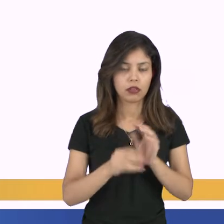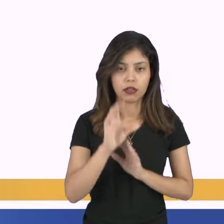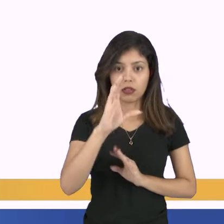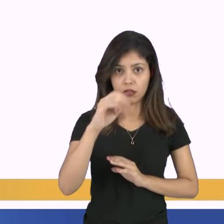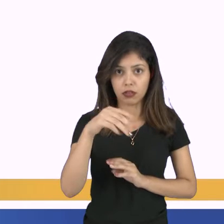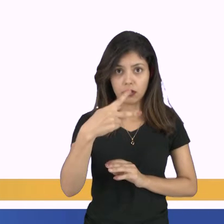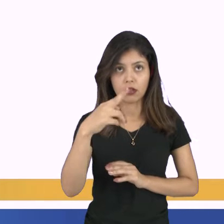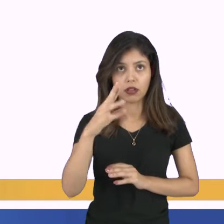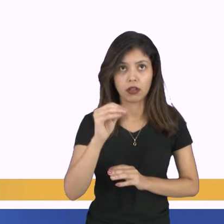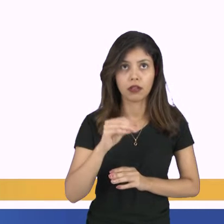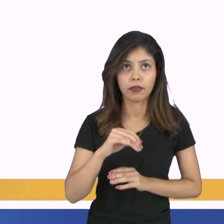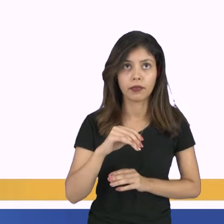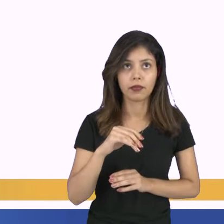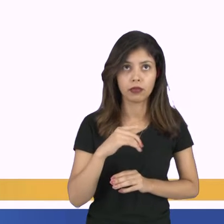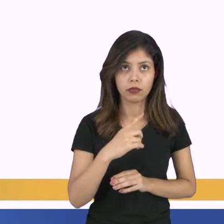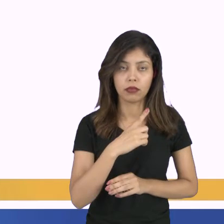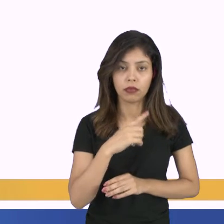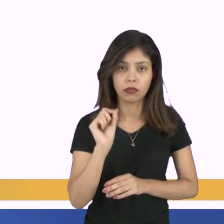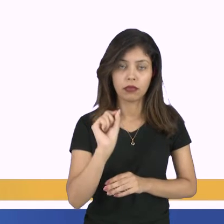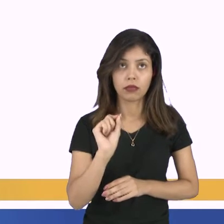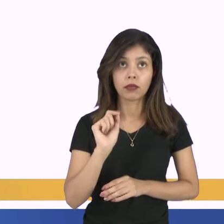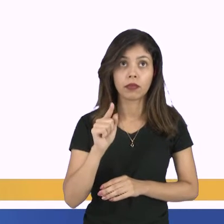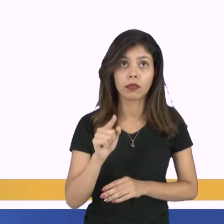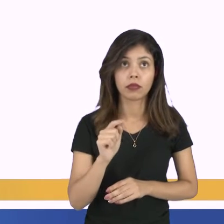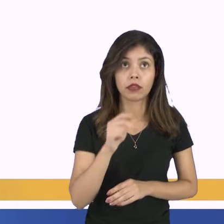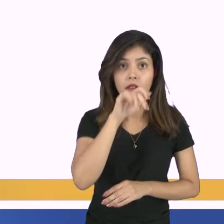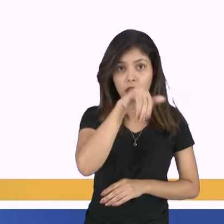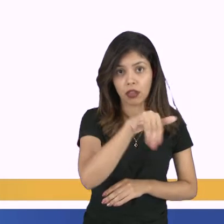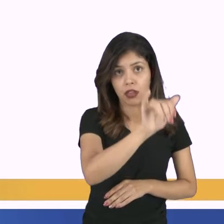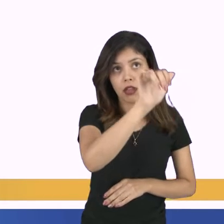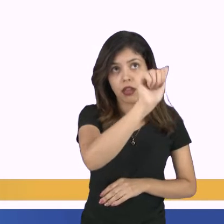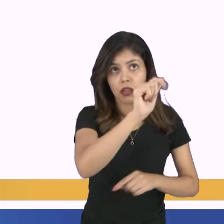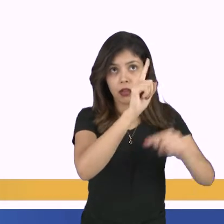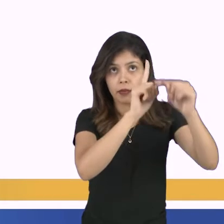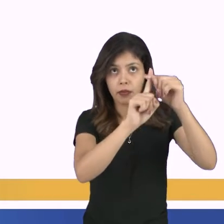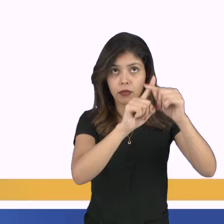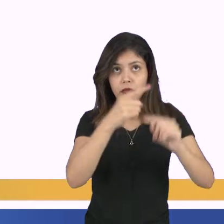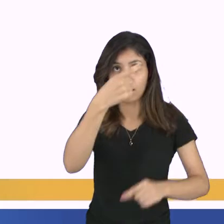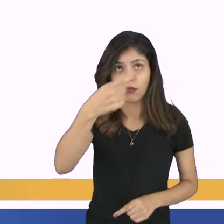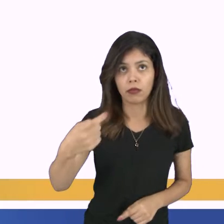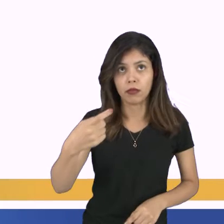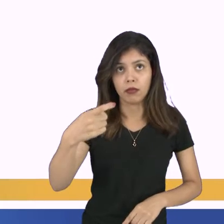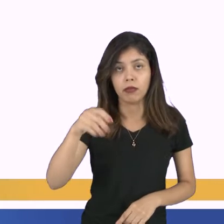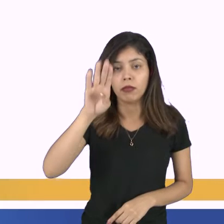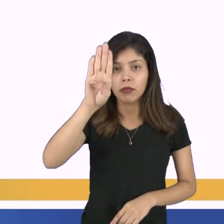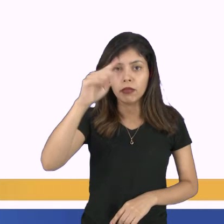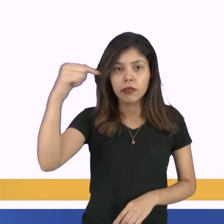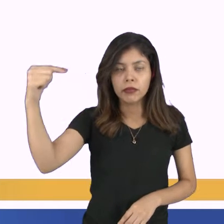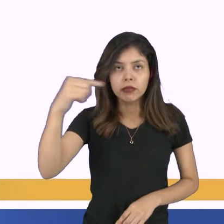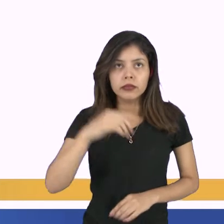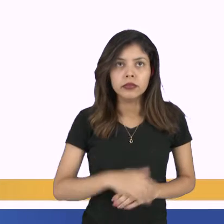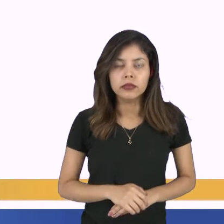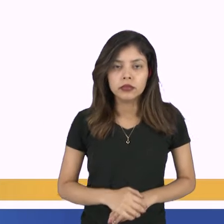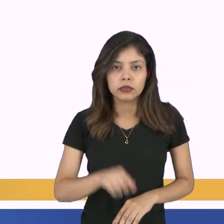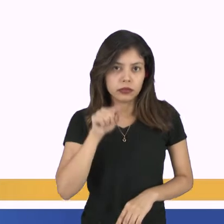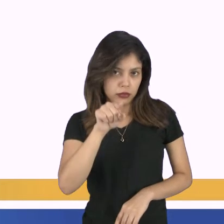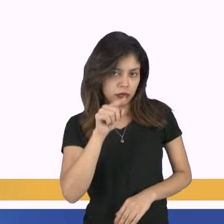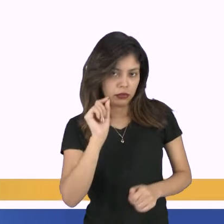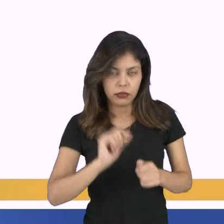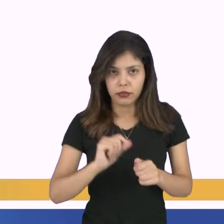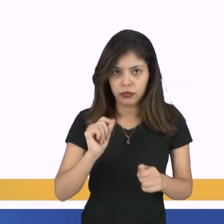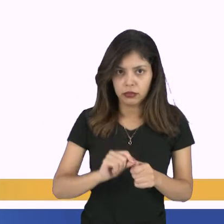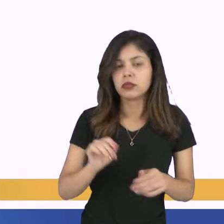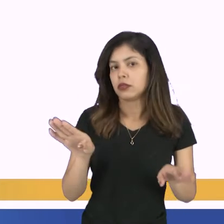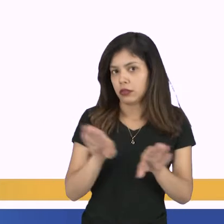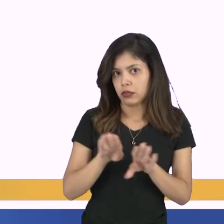composto iônico. Então, nós vamos ter aqui o cátion e nós vamos ter o ânion. O que nós vamos